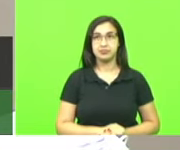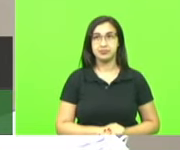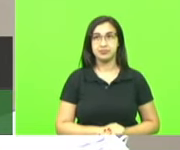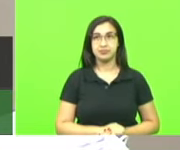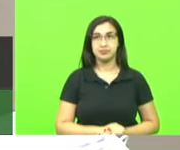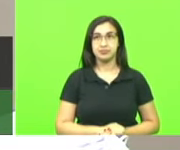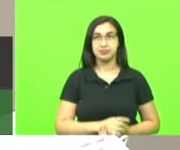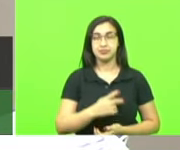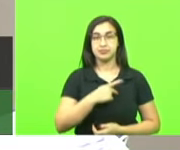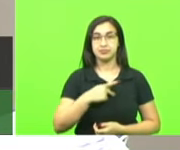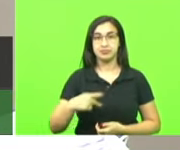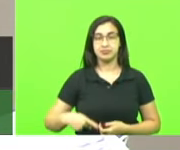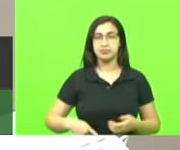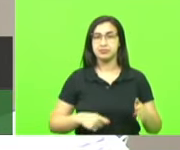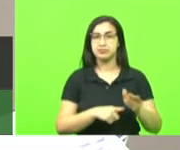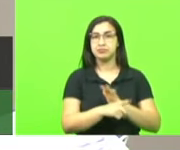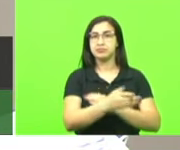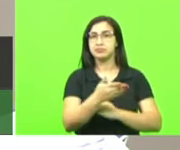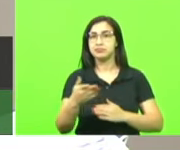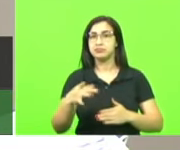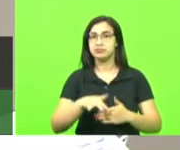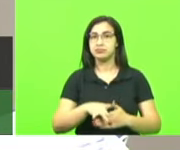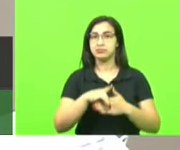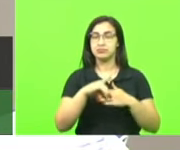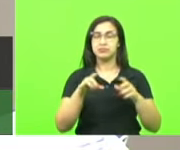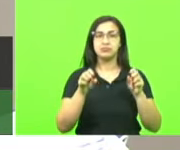Esta presidência consulta os senhores líderes se podemos